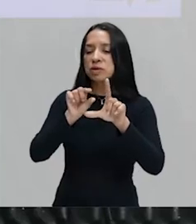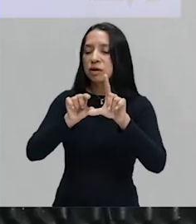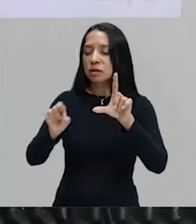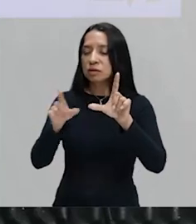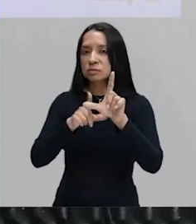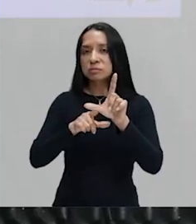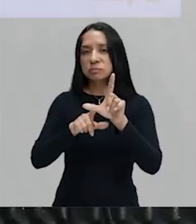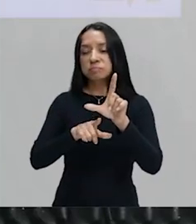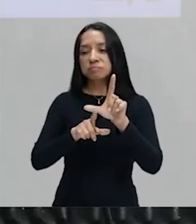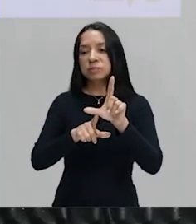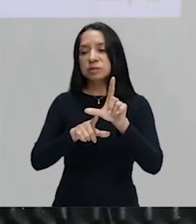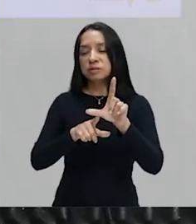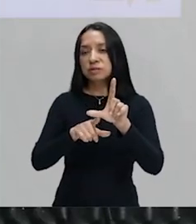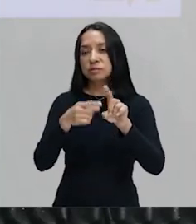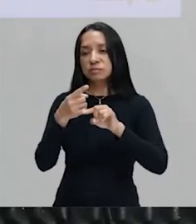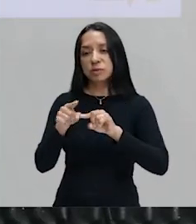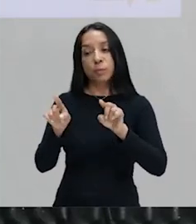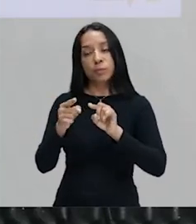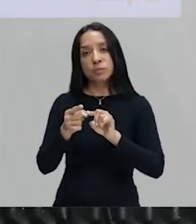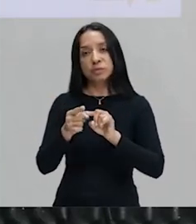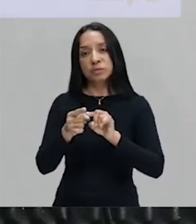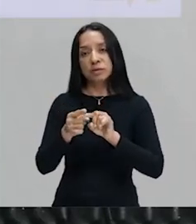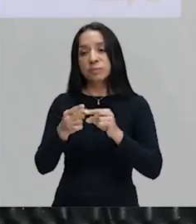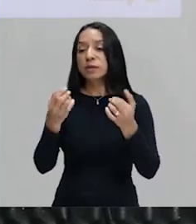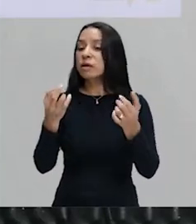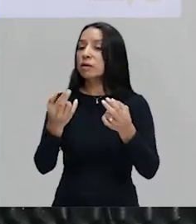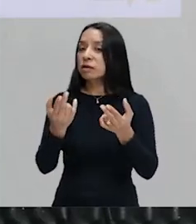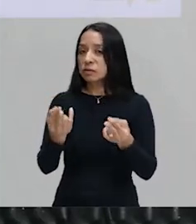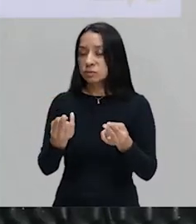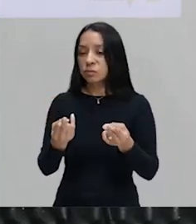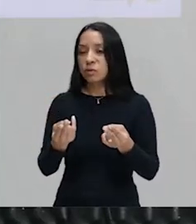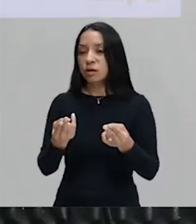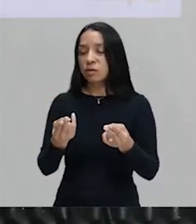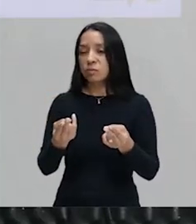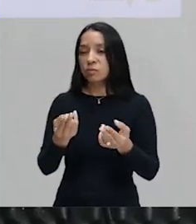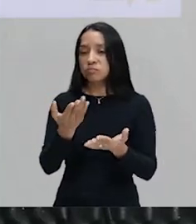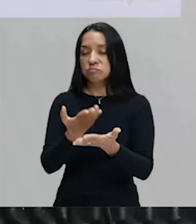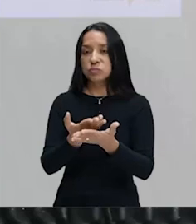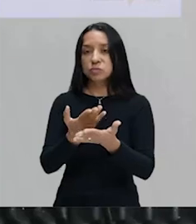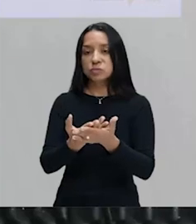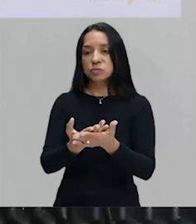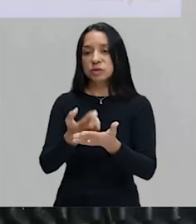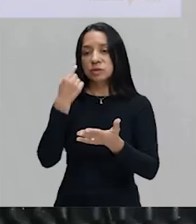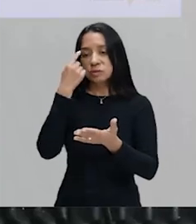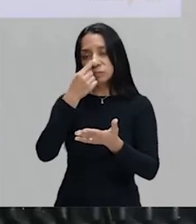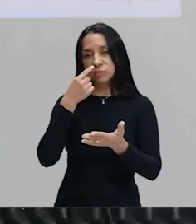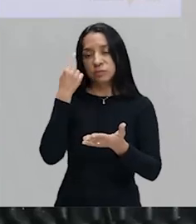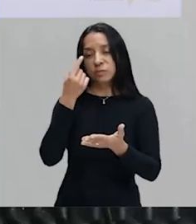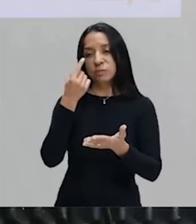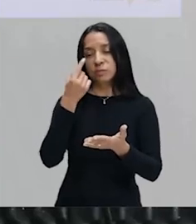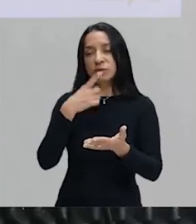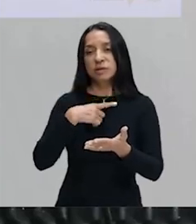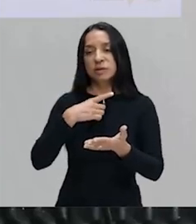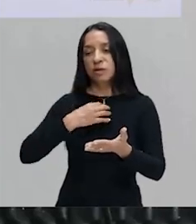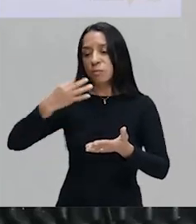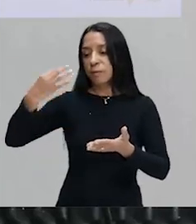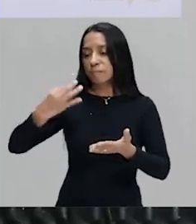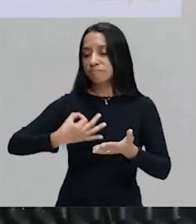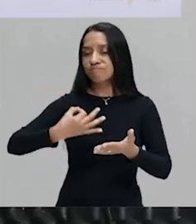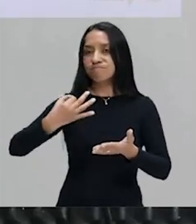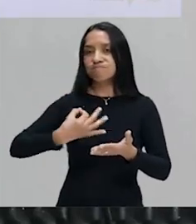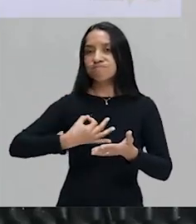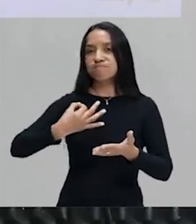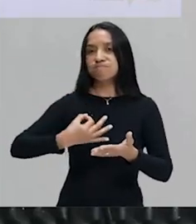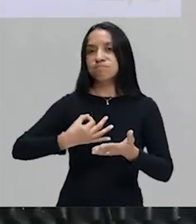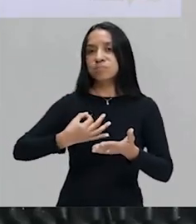música? Pois bem, é da mesma forma a gente faz quando a gente estuda. Se eu quero chegar a ter uma excelente nota no Enem, então eu vou